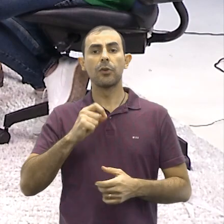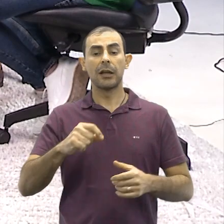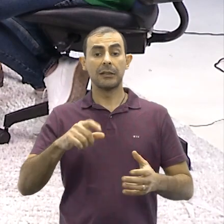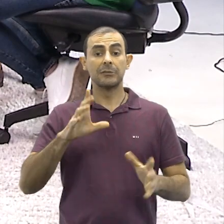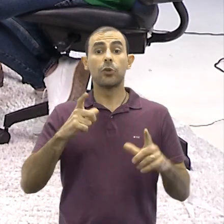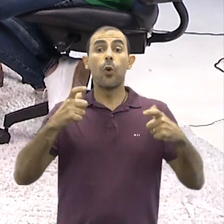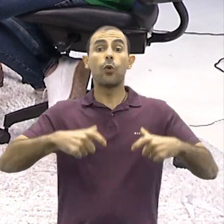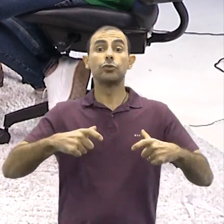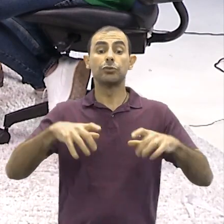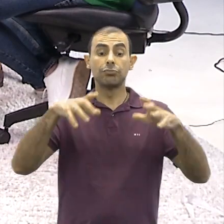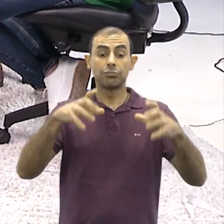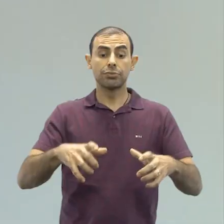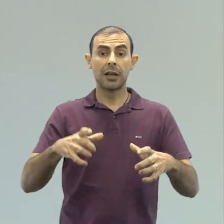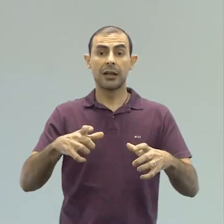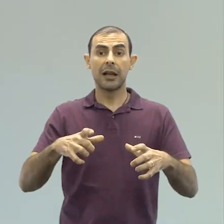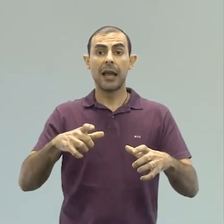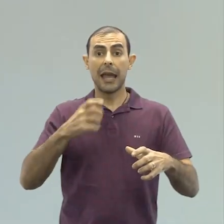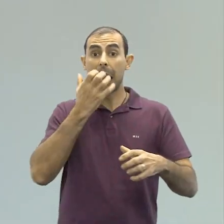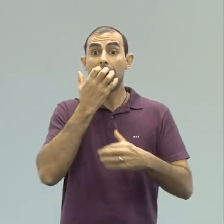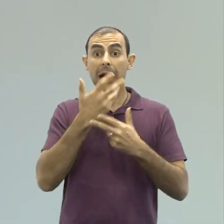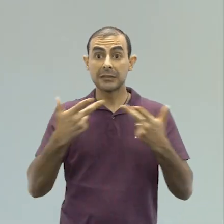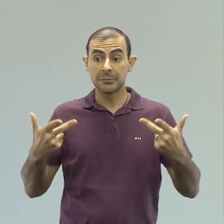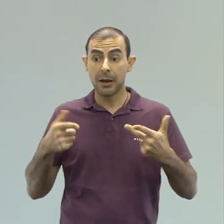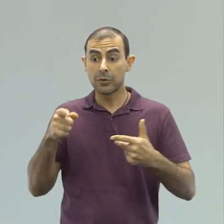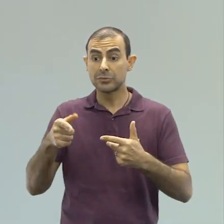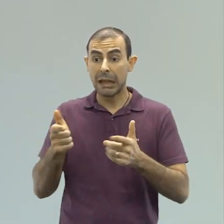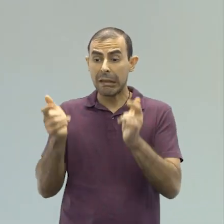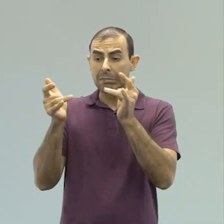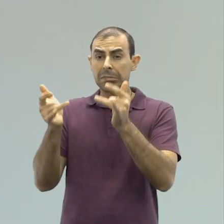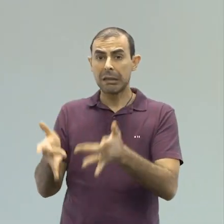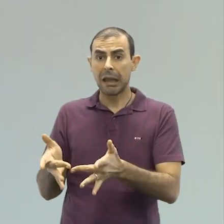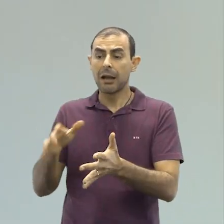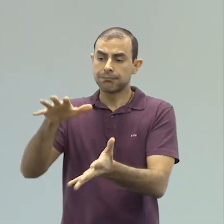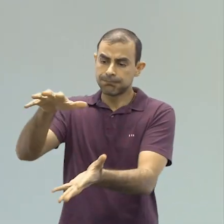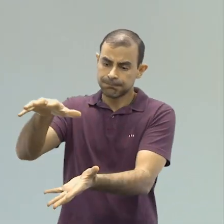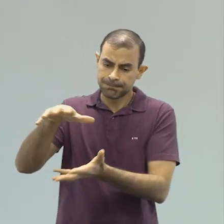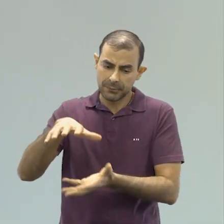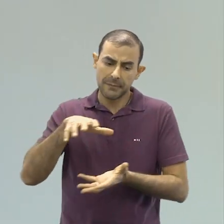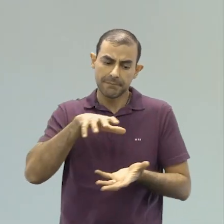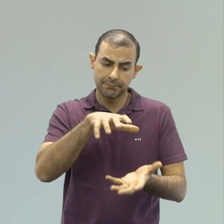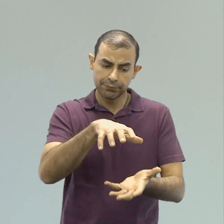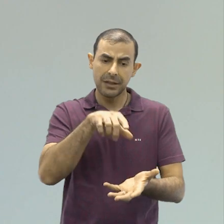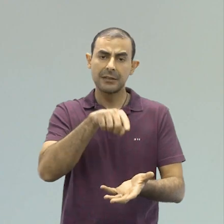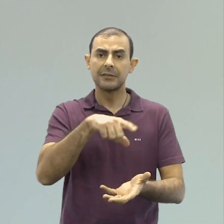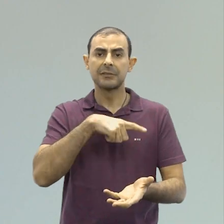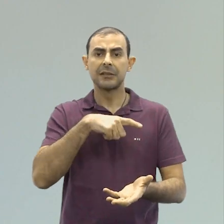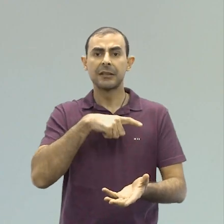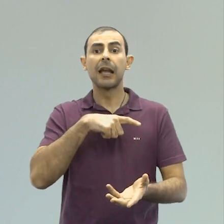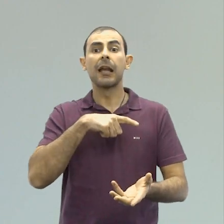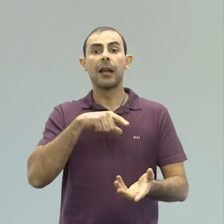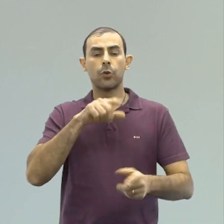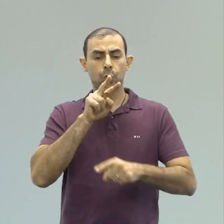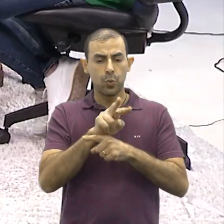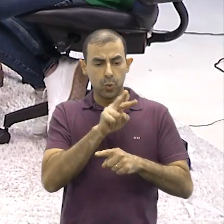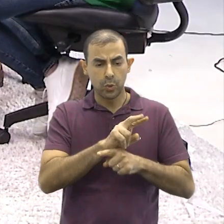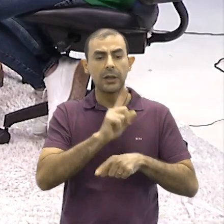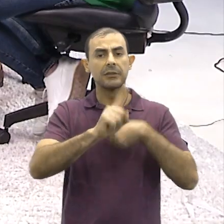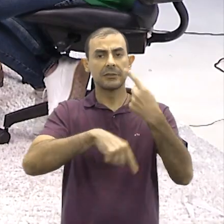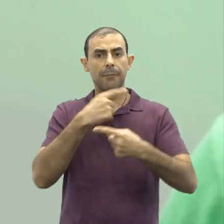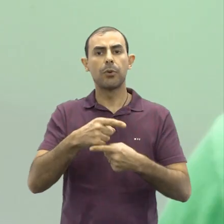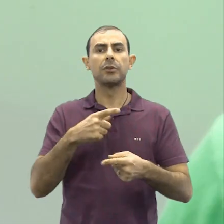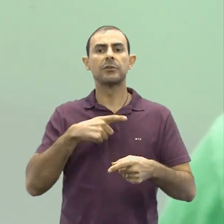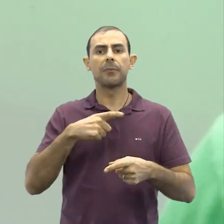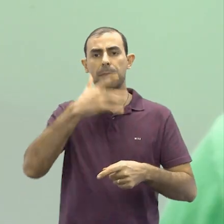é um canil, um gatil. É um local para resgatar animais vulneráveis para o devido tratamento e posterior encaminhamento à doação. Para a